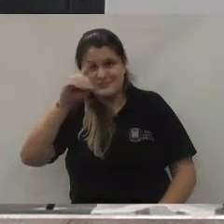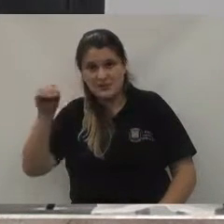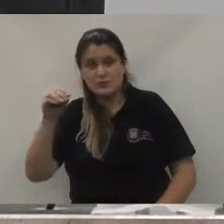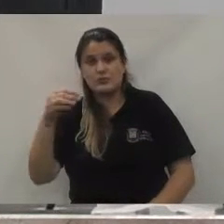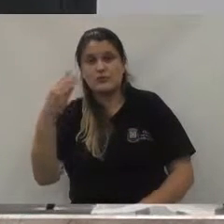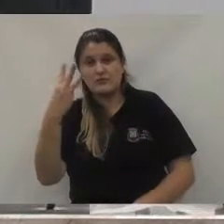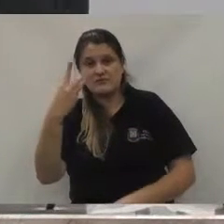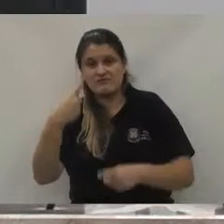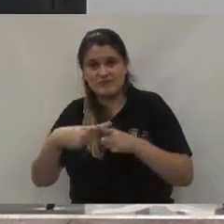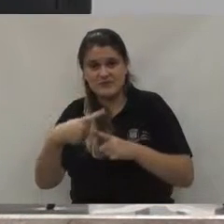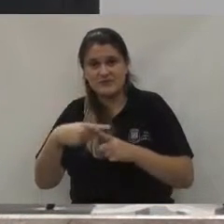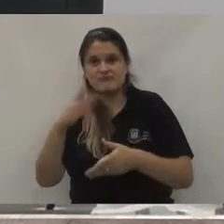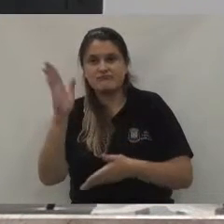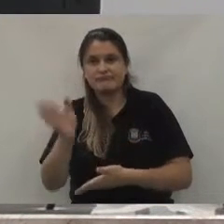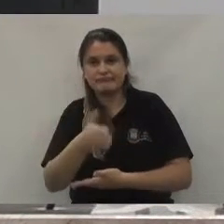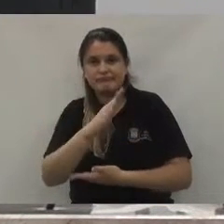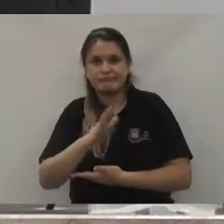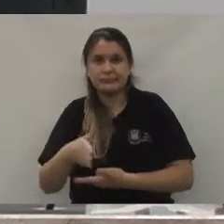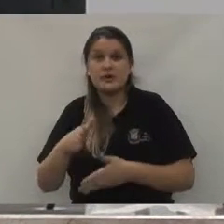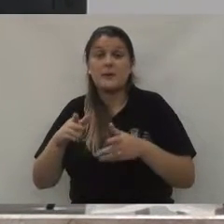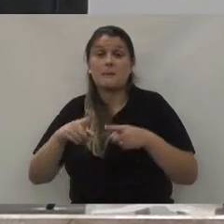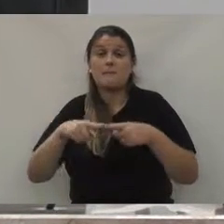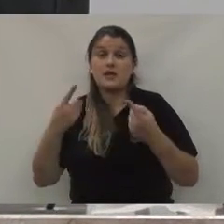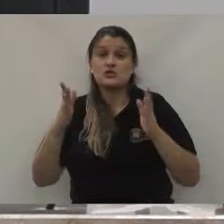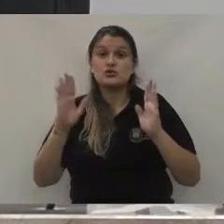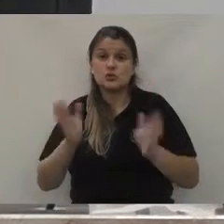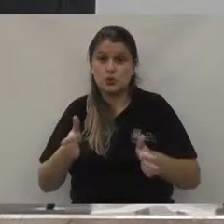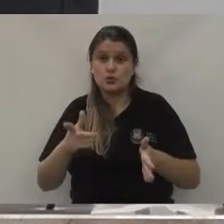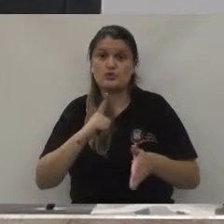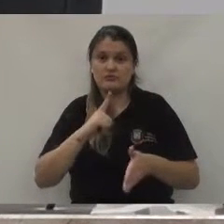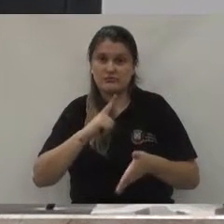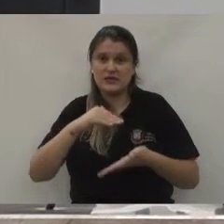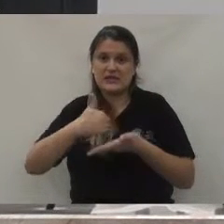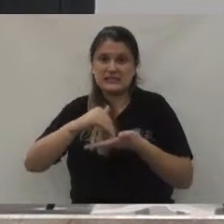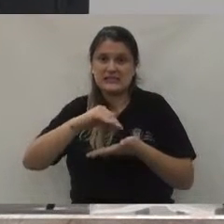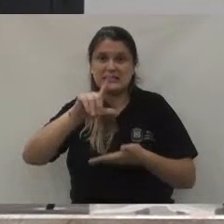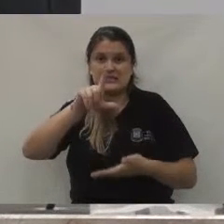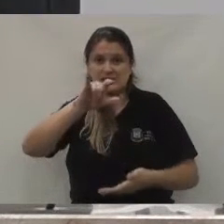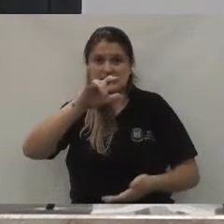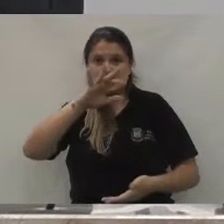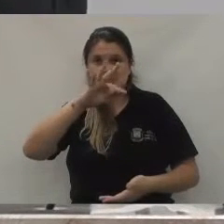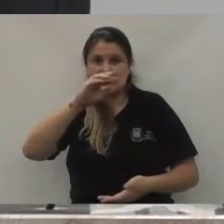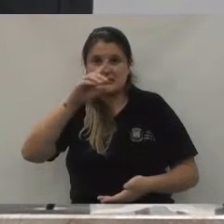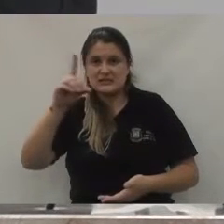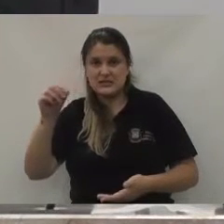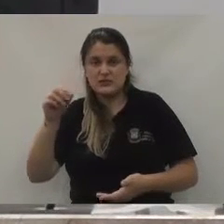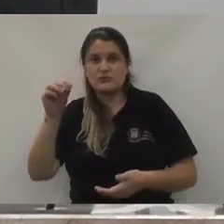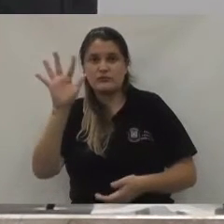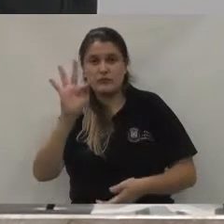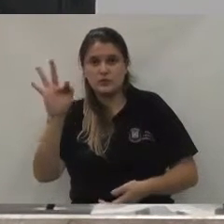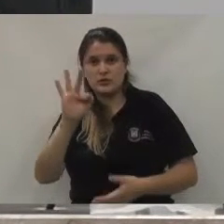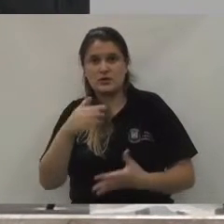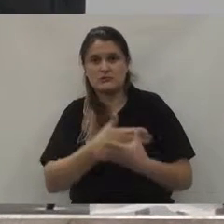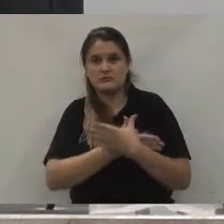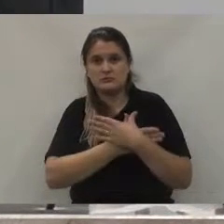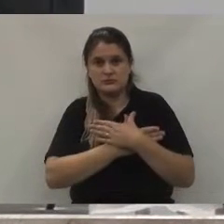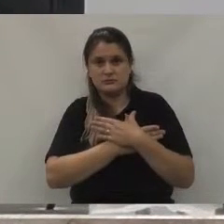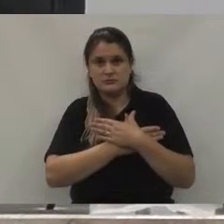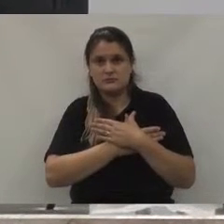ela foi cancelada mas hoje a gente tem uma cara uma licitação vigente pela uniguaçu